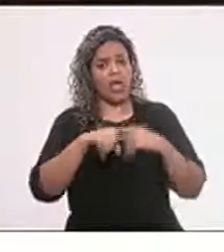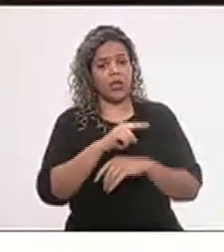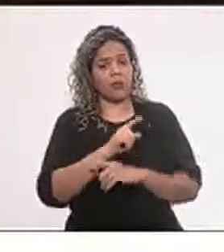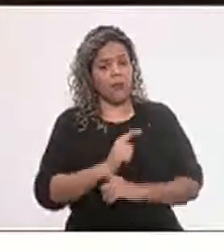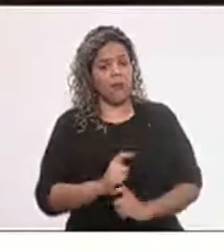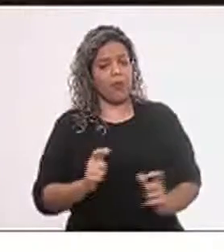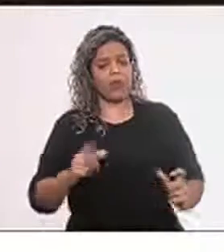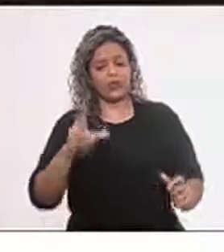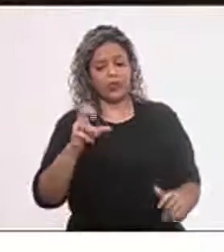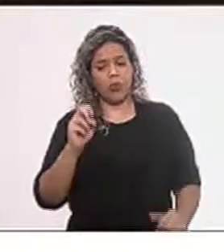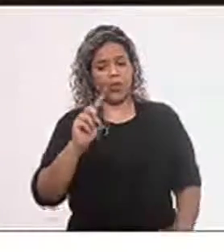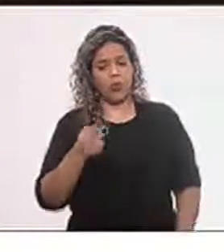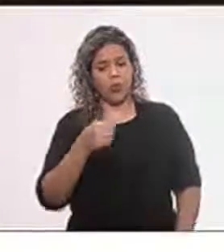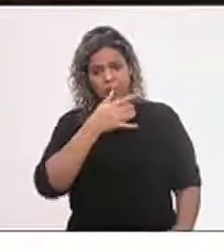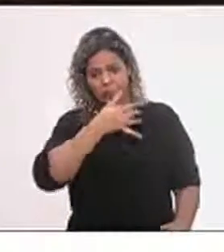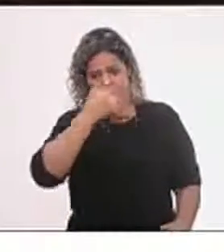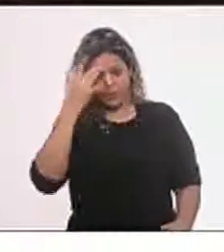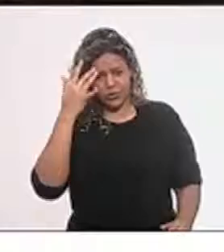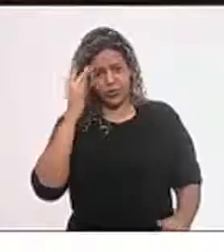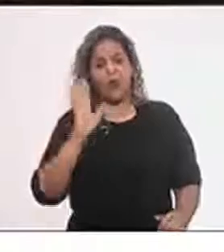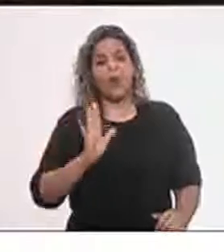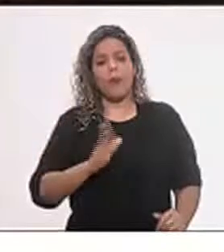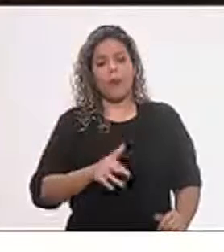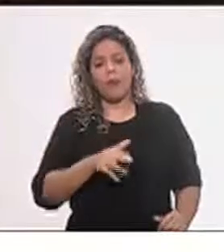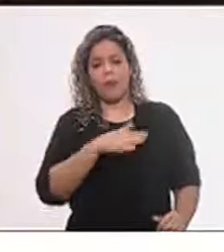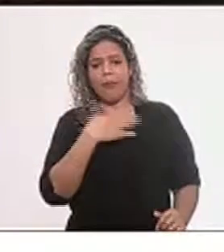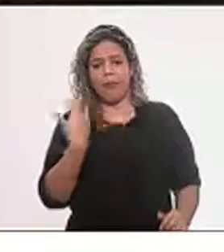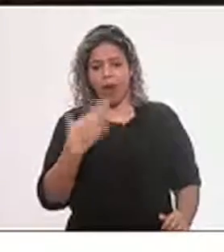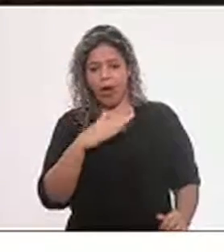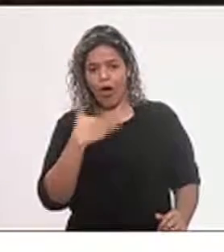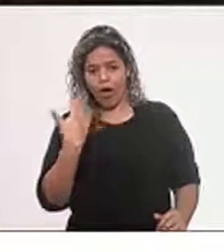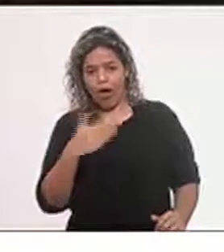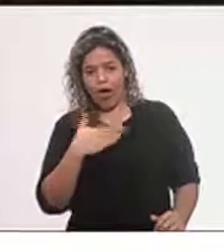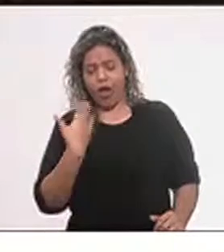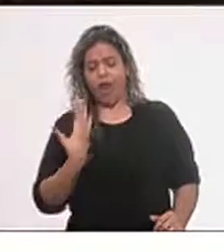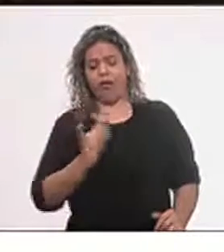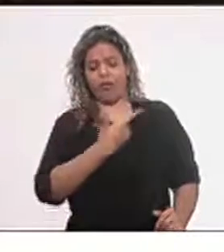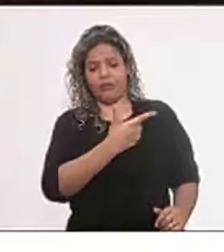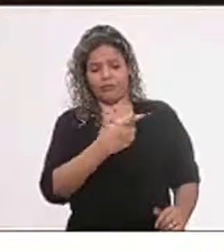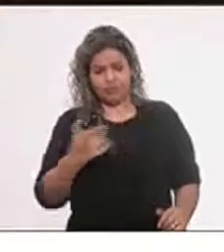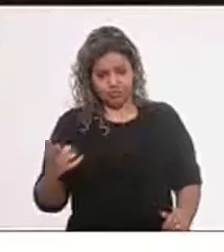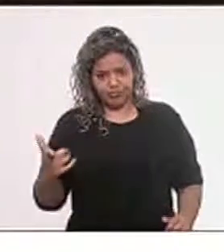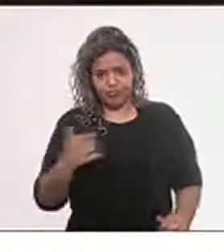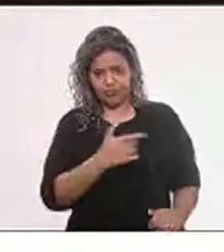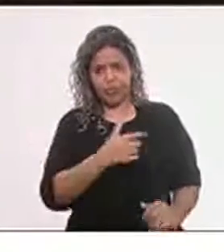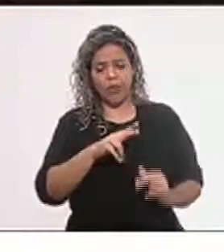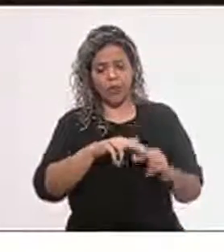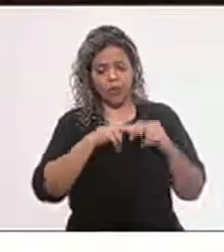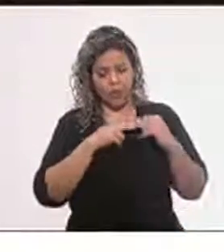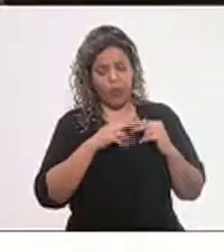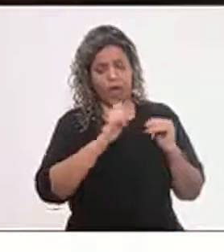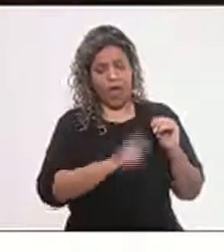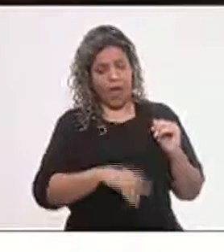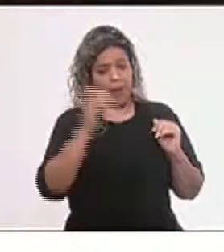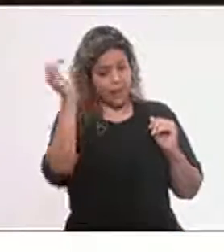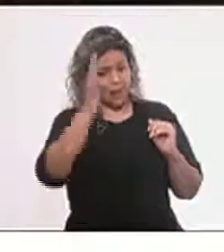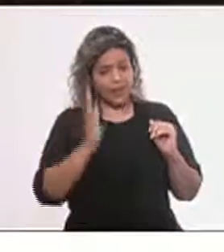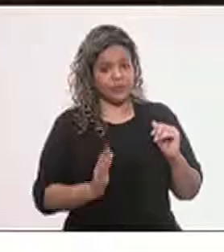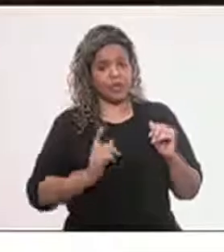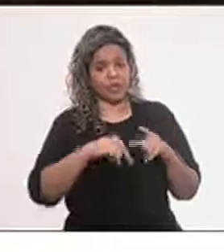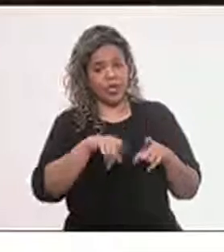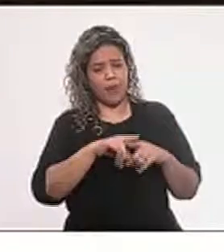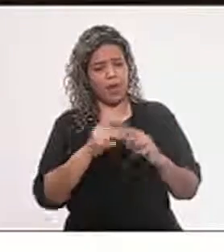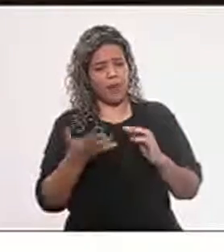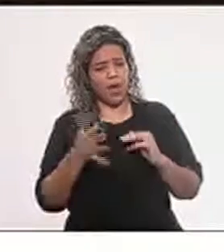mais de 50 mil pessoas são mortas por armas de fogo no Brasil e que